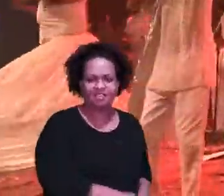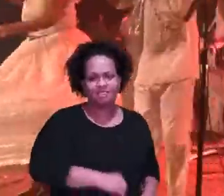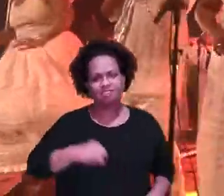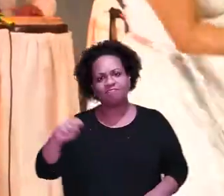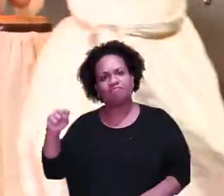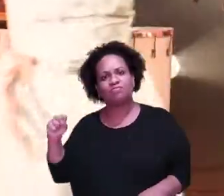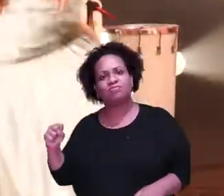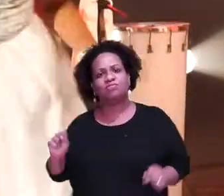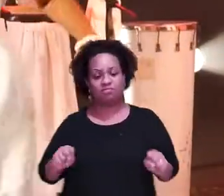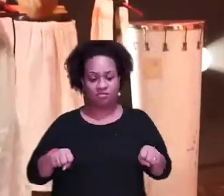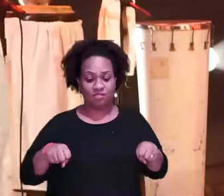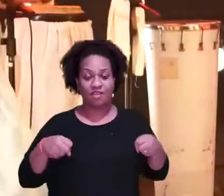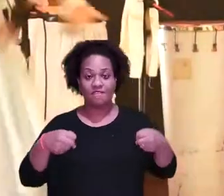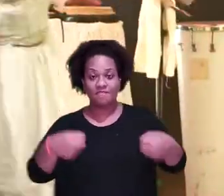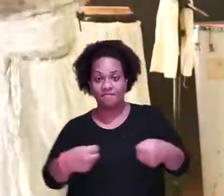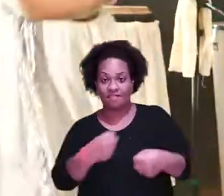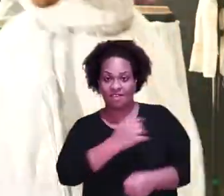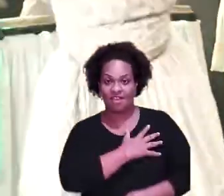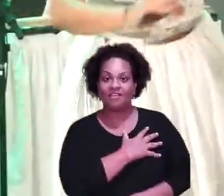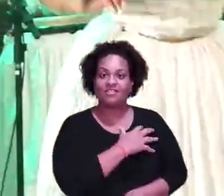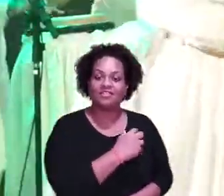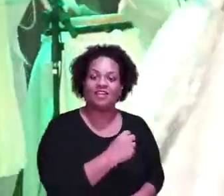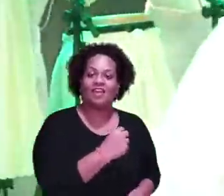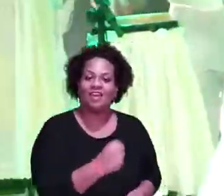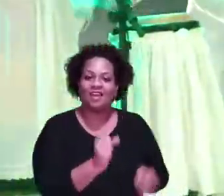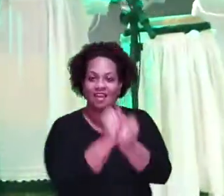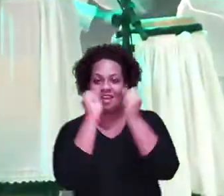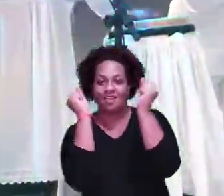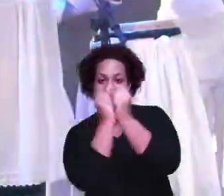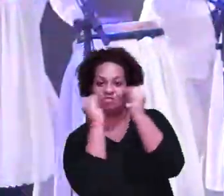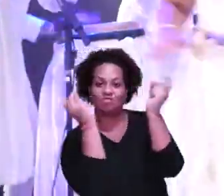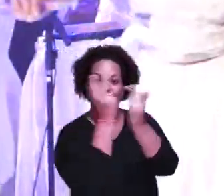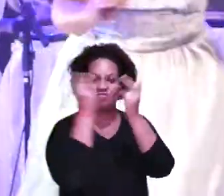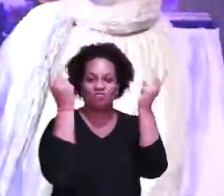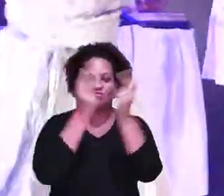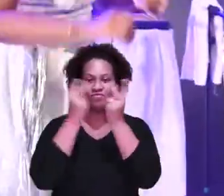é gratuito mada quisesse percebeu até olhar